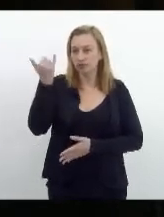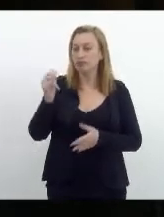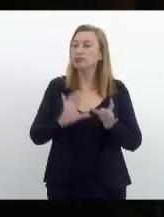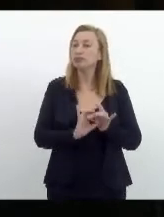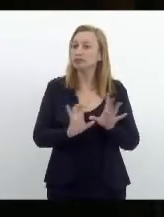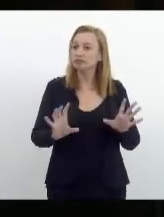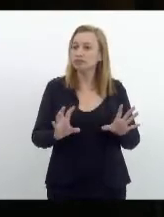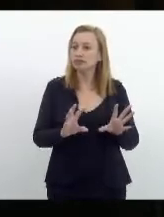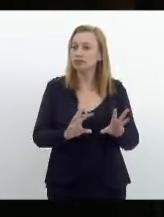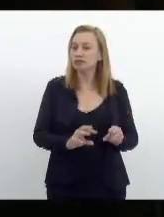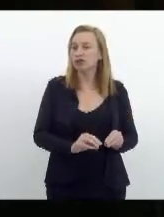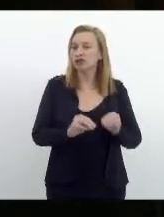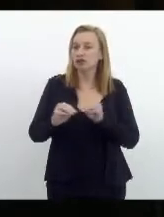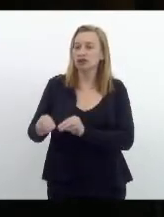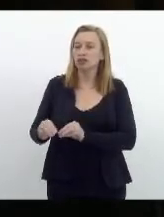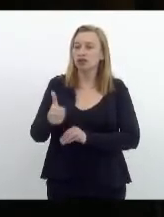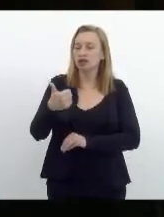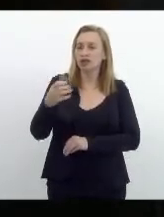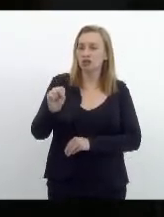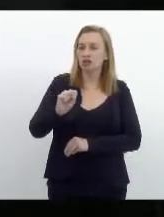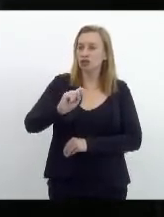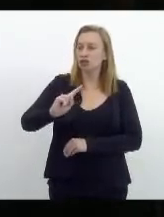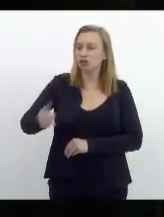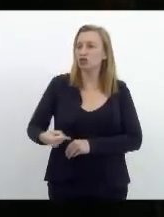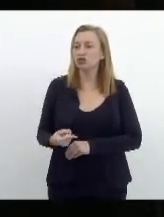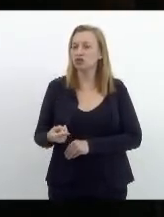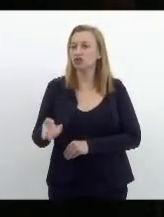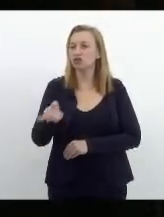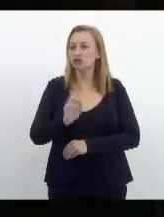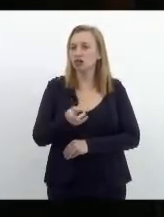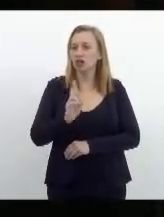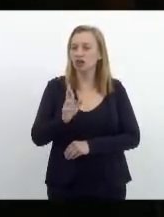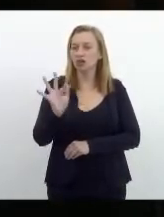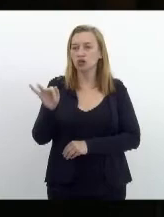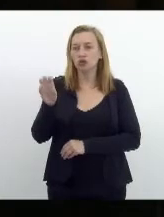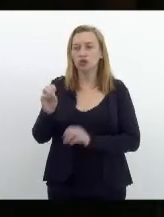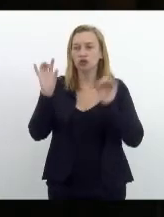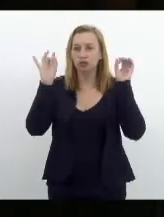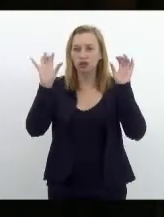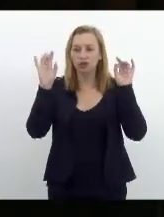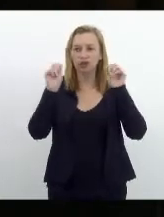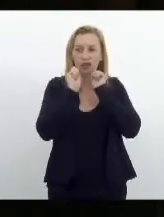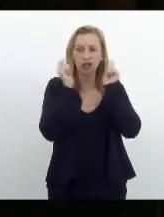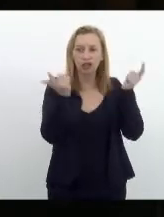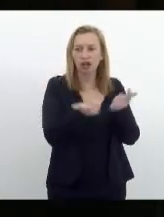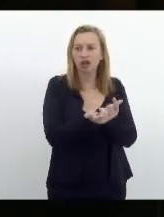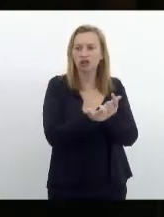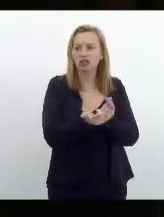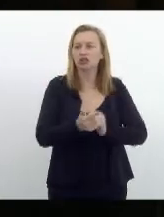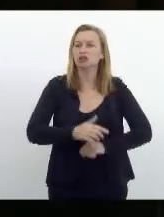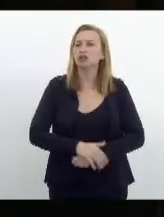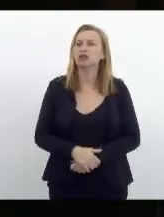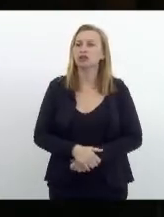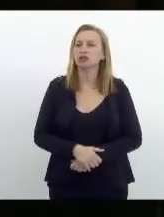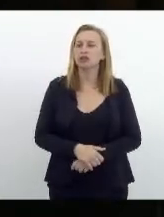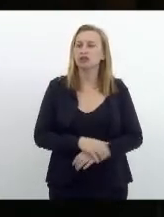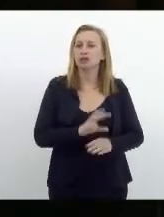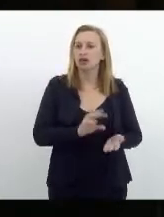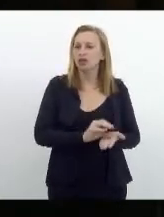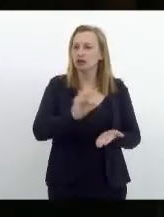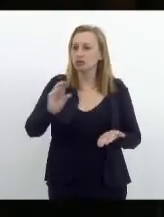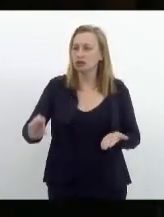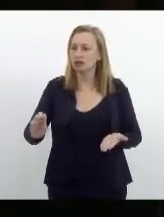autorizando a transferência de 18 milhões de reais do Fundo Especial da Assembleia Legislativa à Universidade